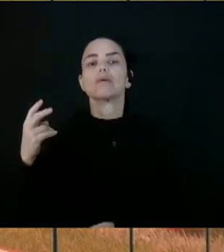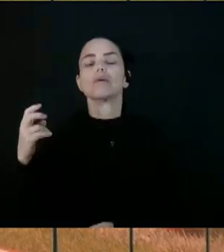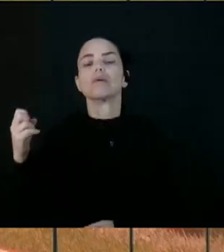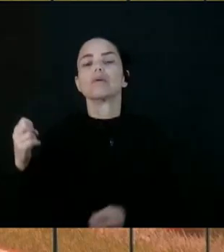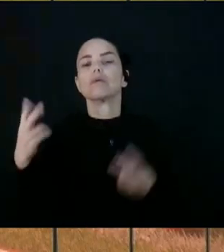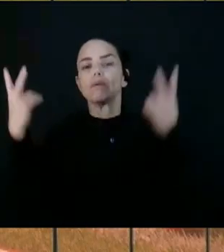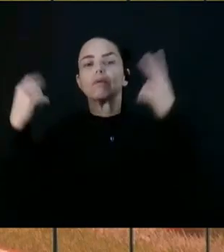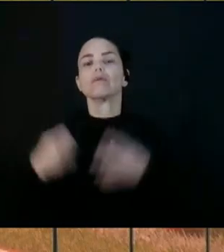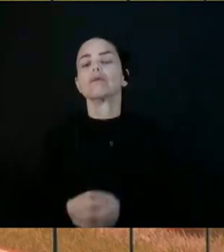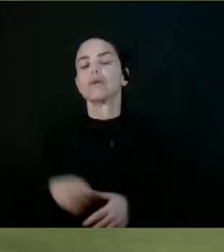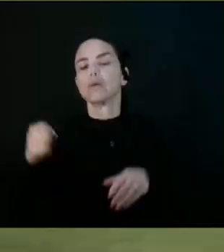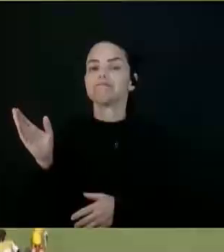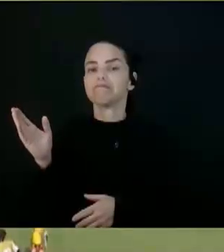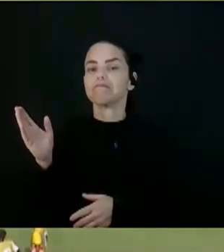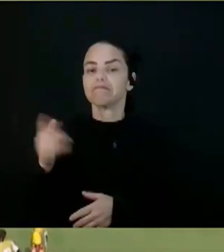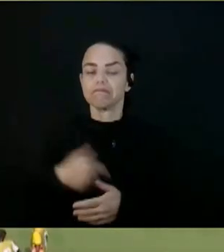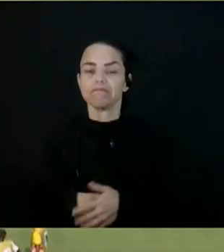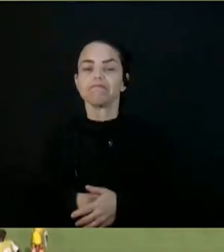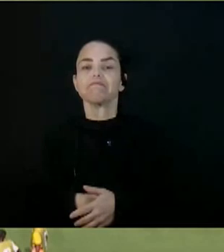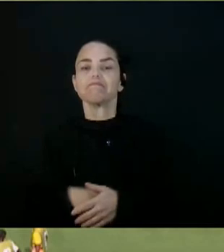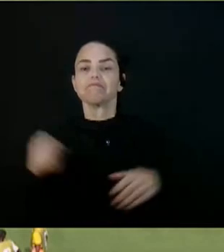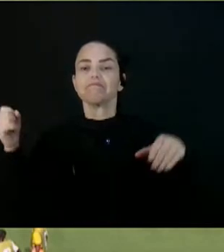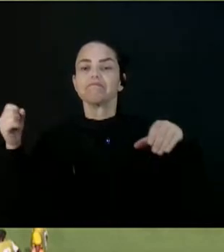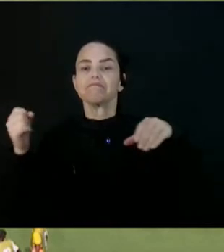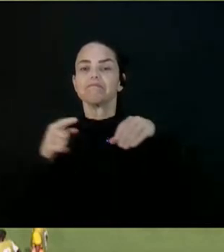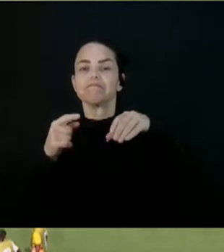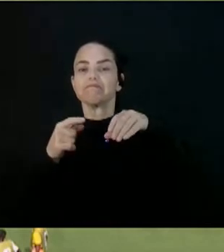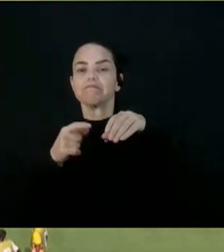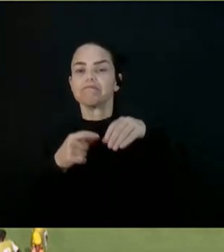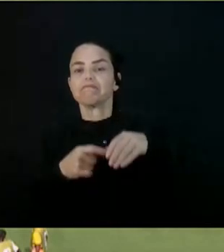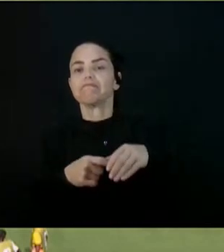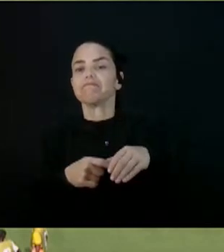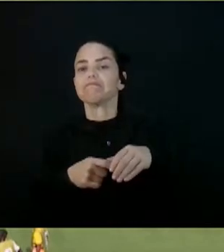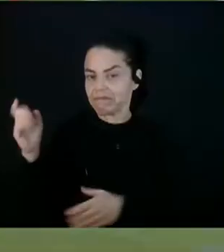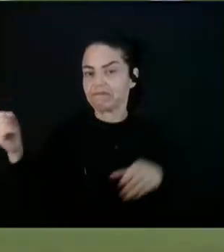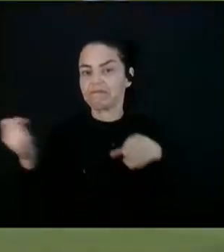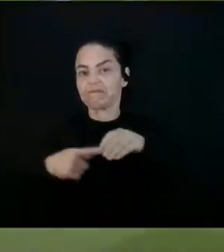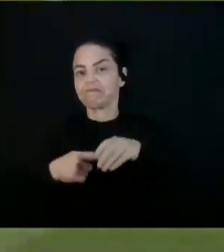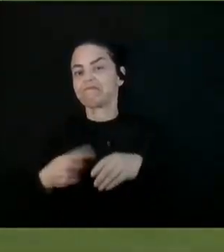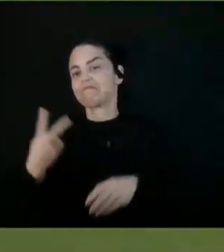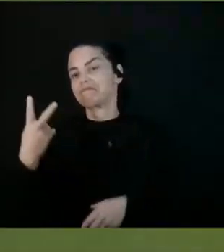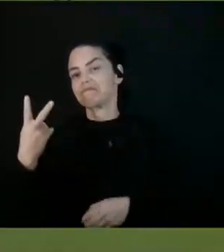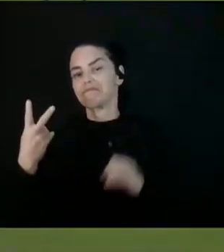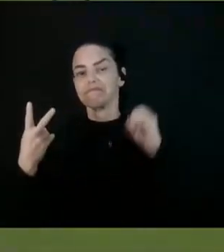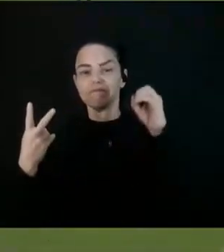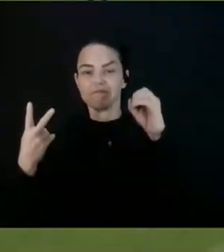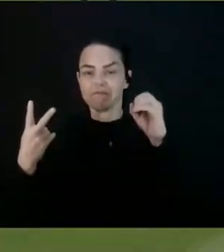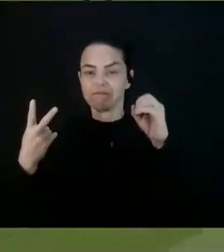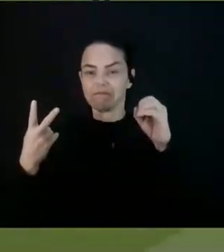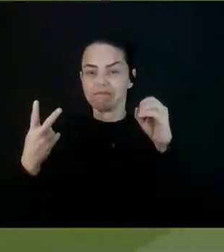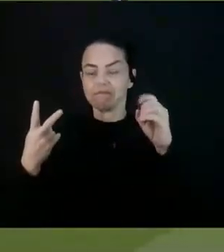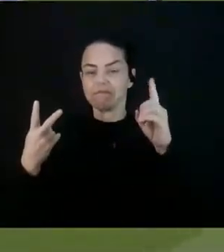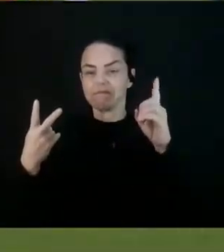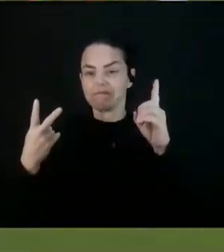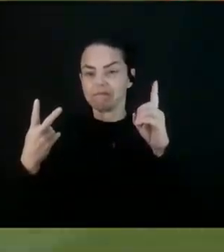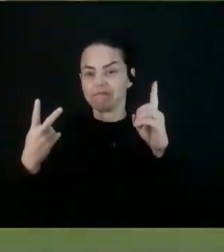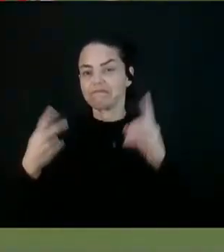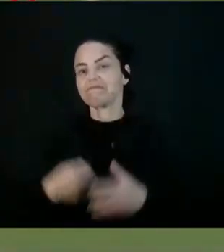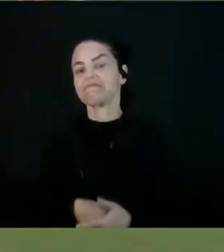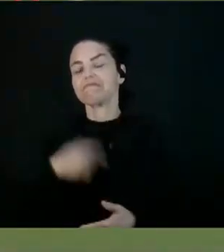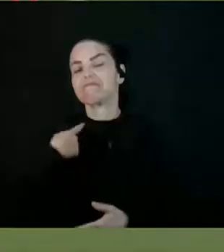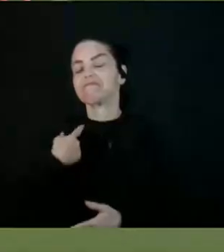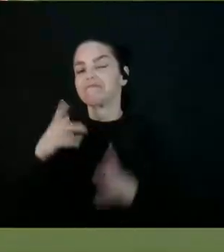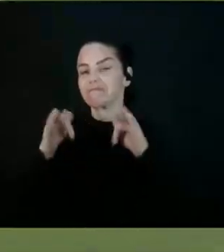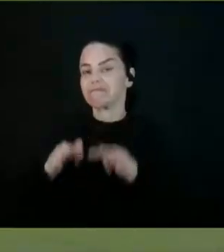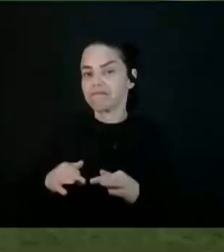Mbappé, que bateu cruzado e Só que mesmo no finalzinho do primeiro tempo,